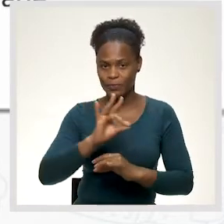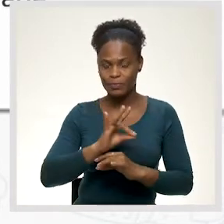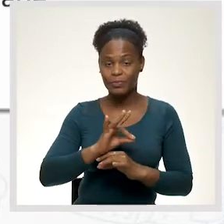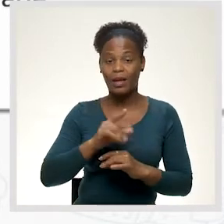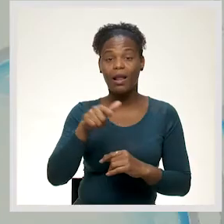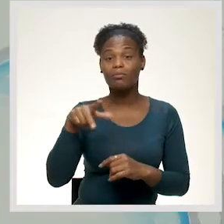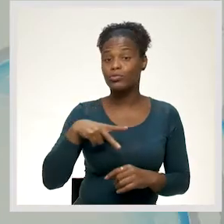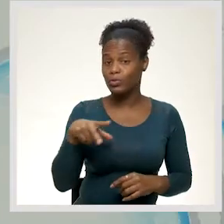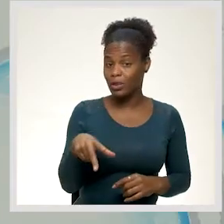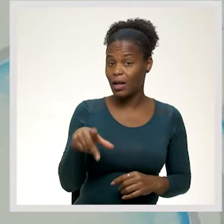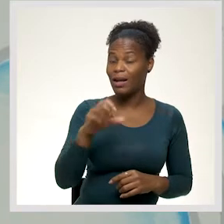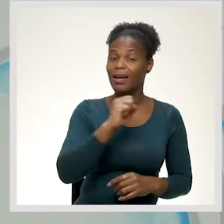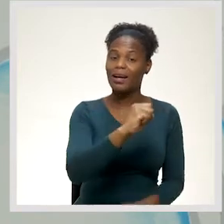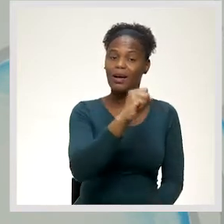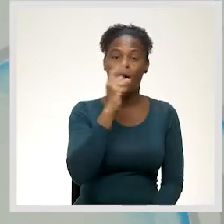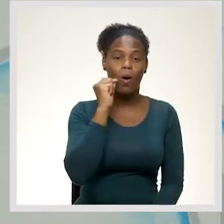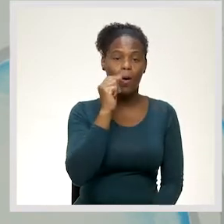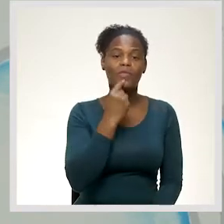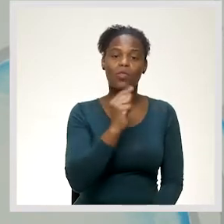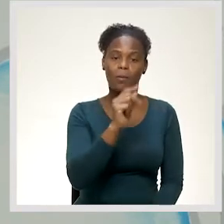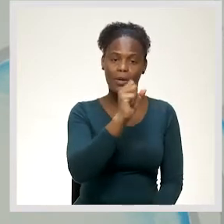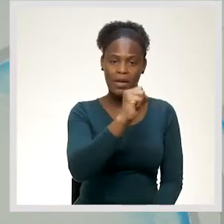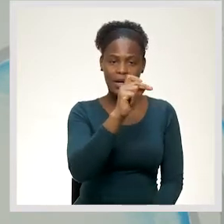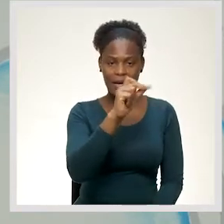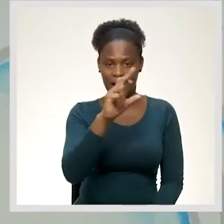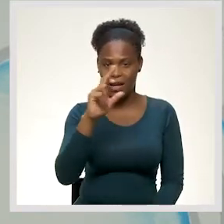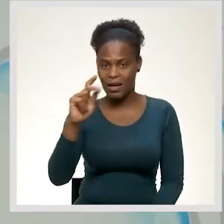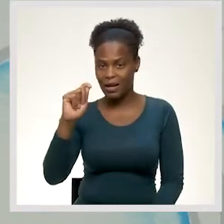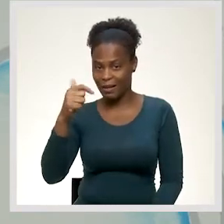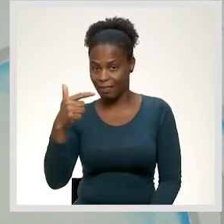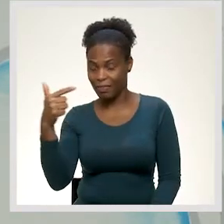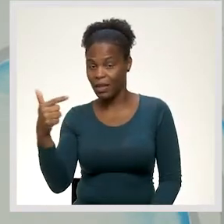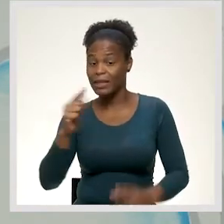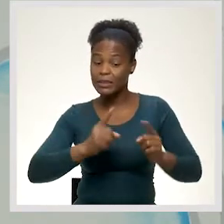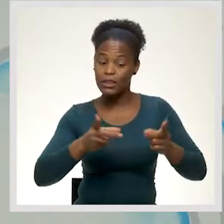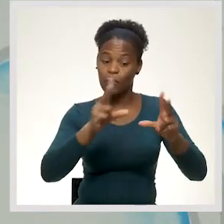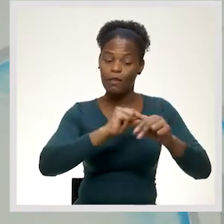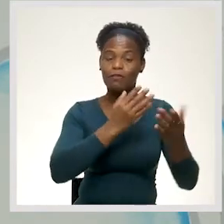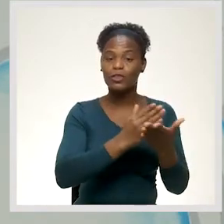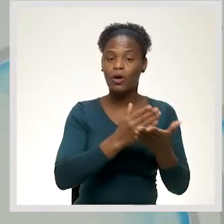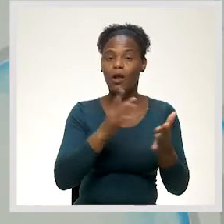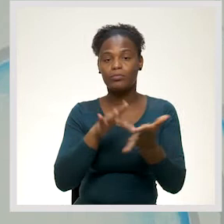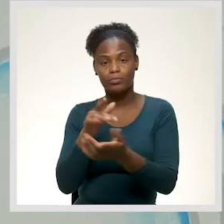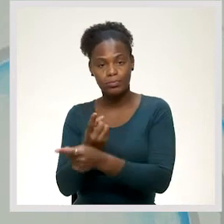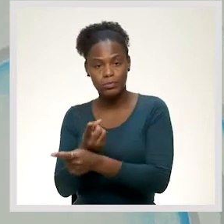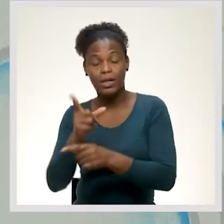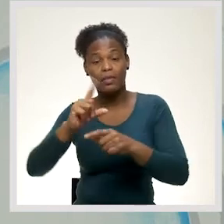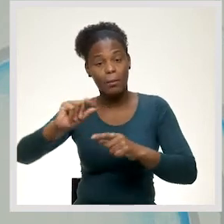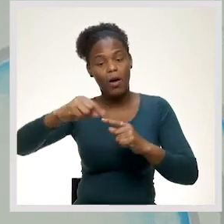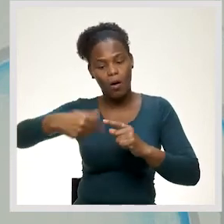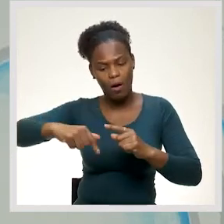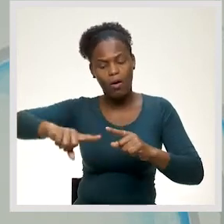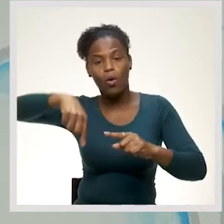Em Portugal, foi o Garrett o primeiro a iniciar esta nova escola literária. Mas também houve